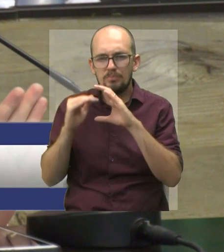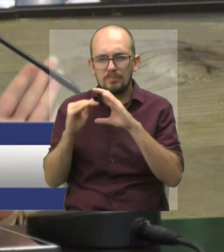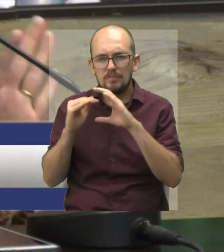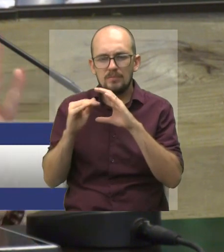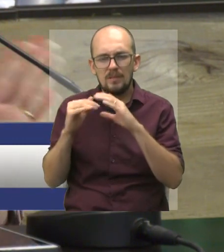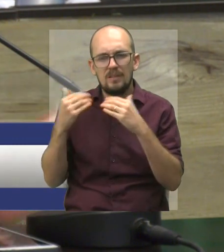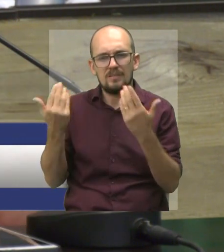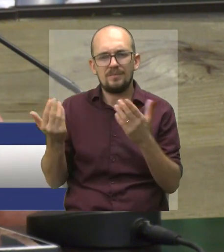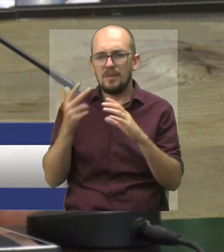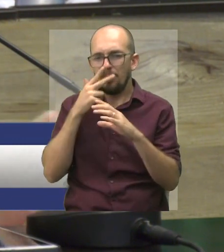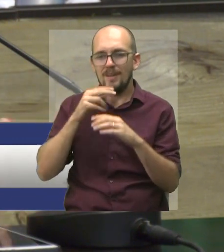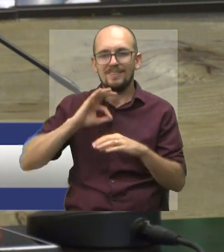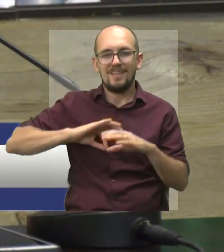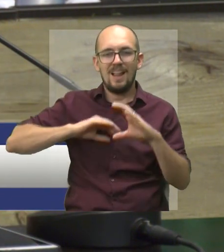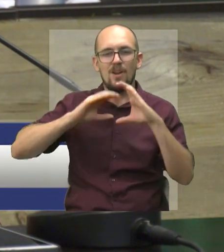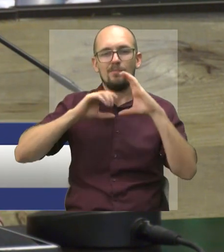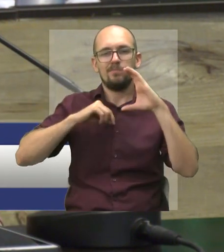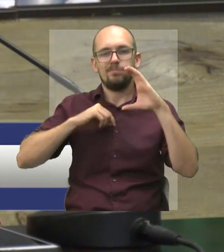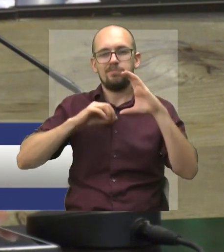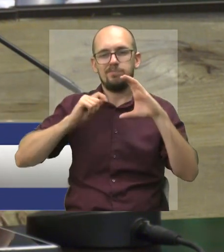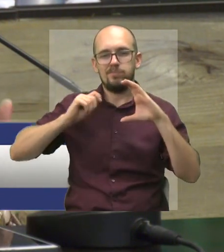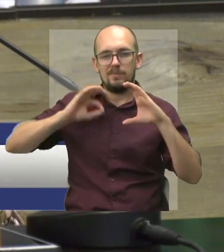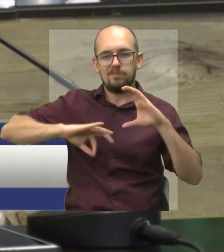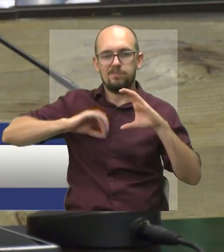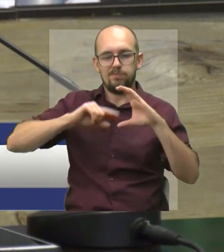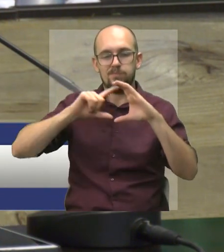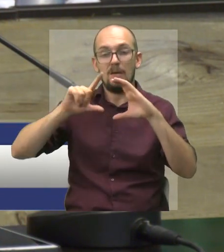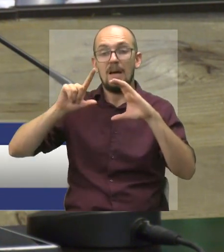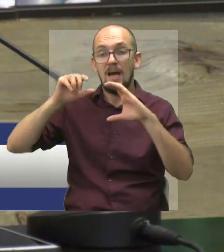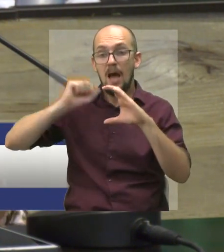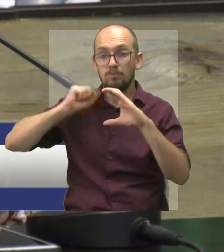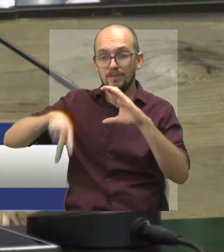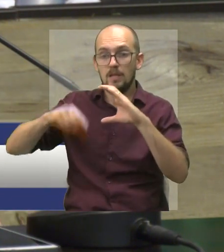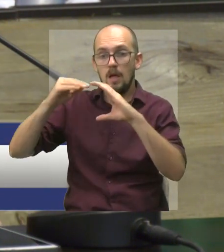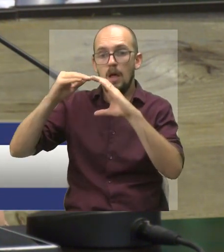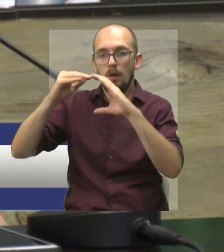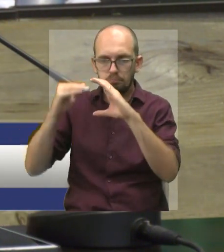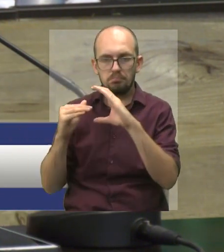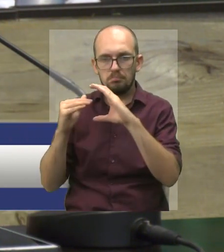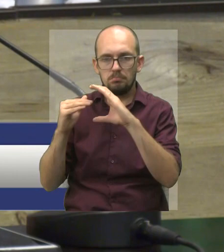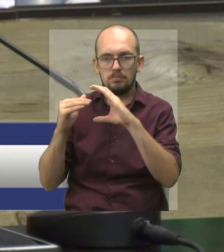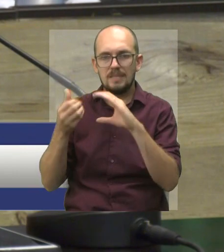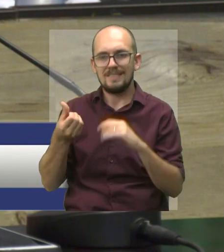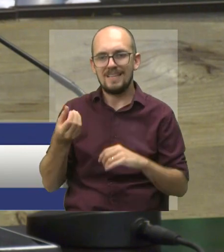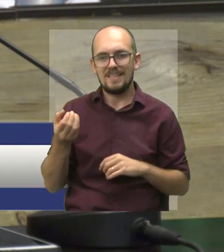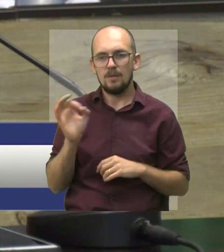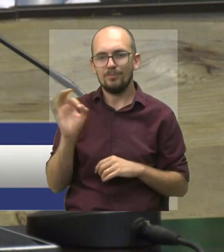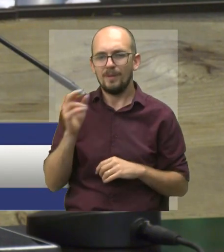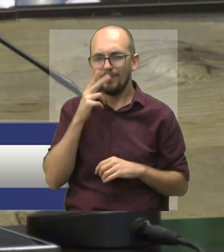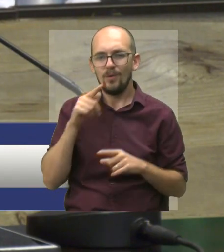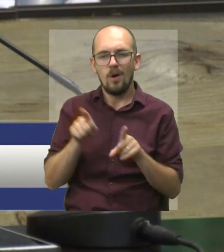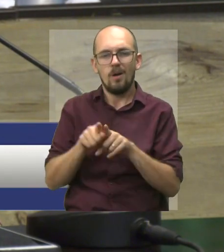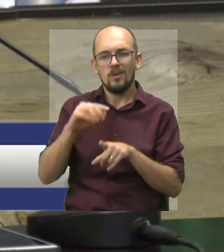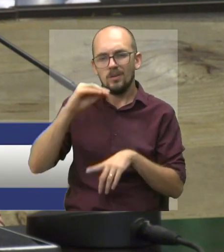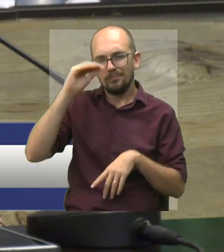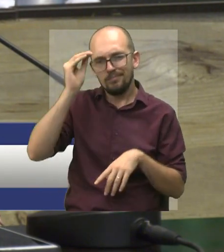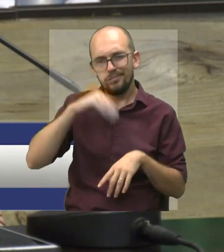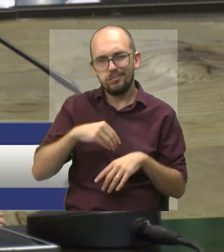20 anos só. Então, quer dizer, isso aí é um estímulo justamente para que as